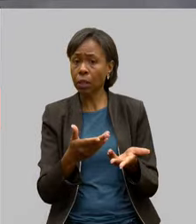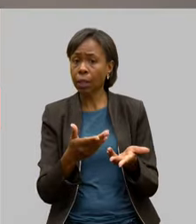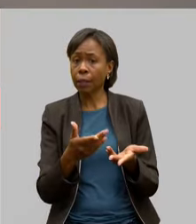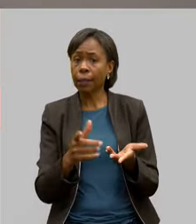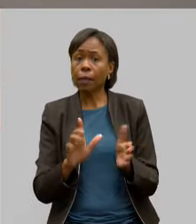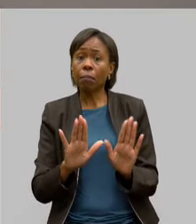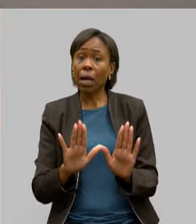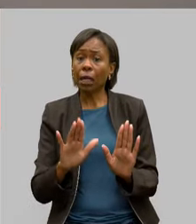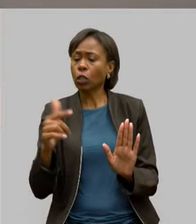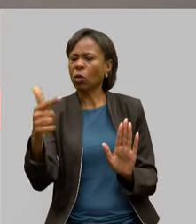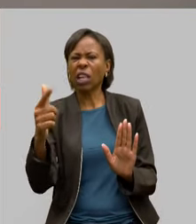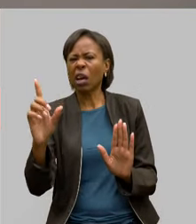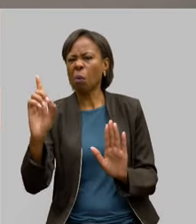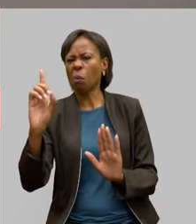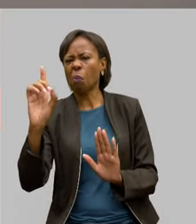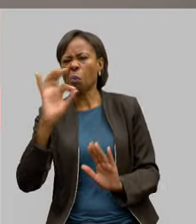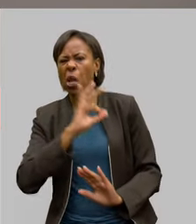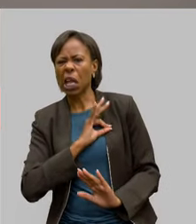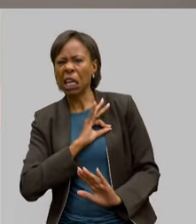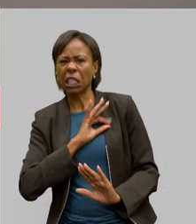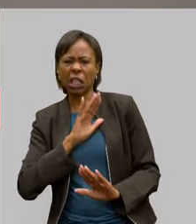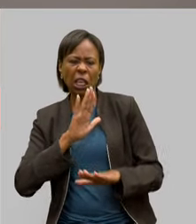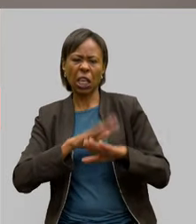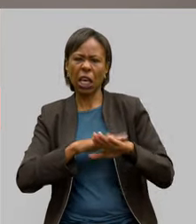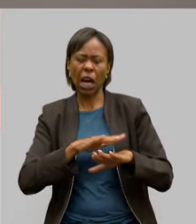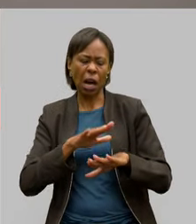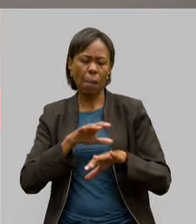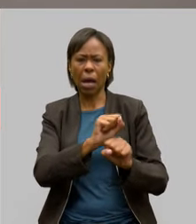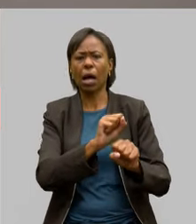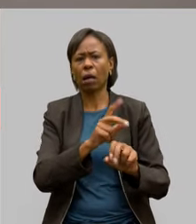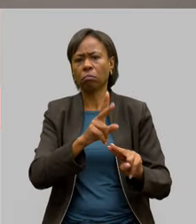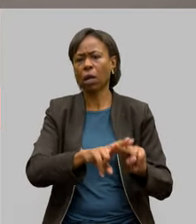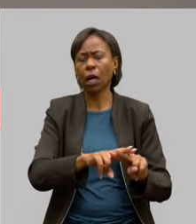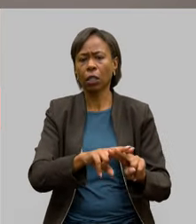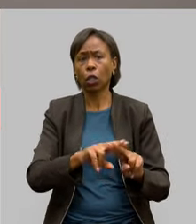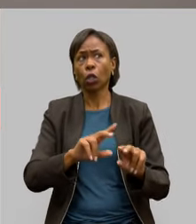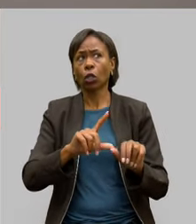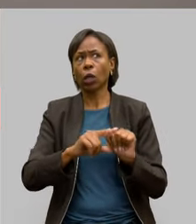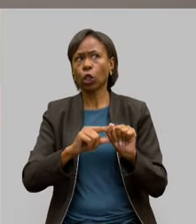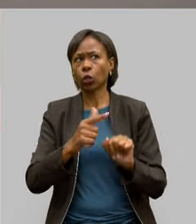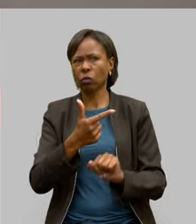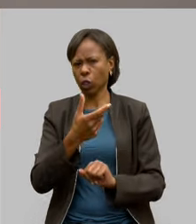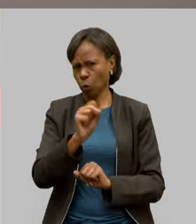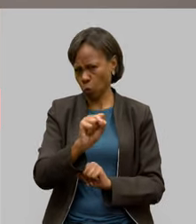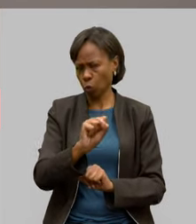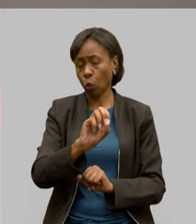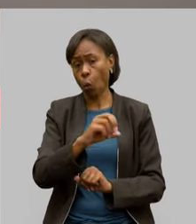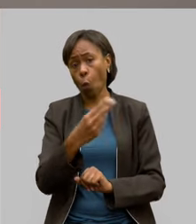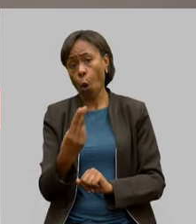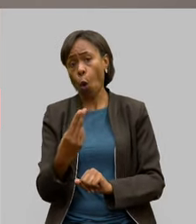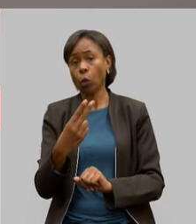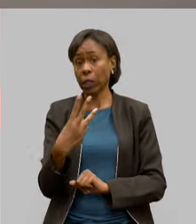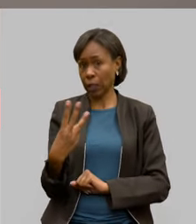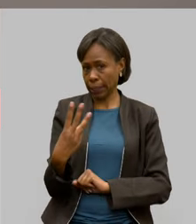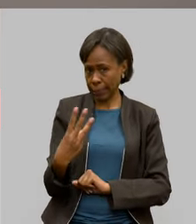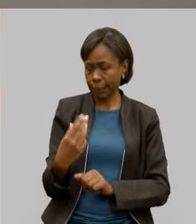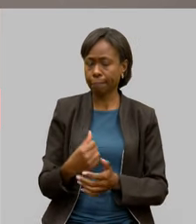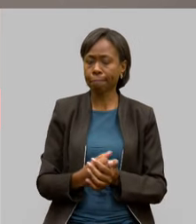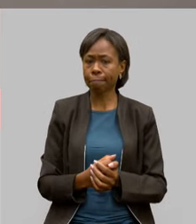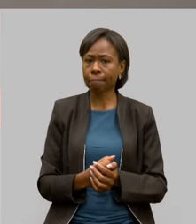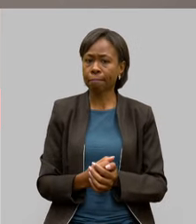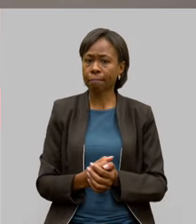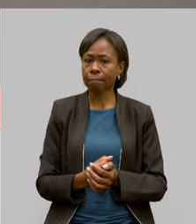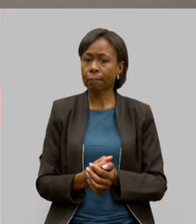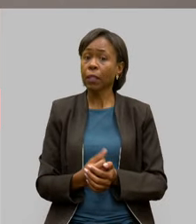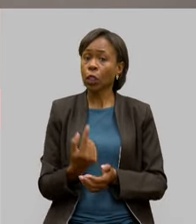abordagem policial e um quadramento típico na Conduta do artigo 28 ou na Conduta do artigo 33 normalmente nós